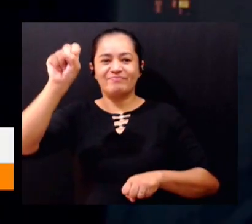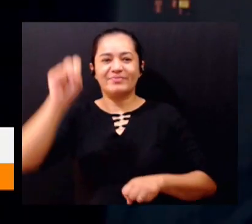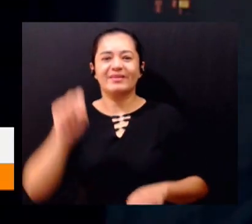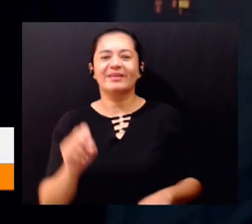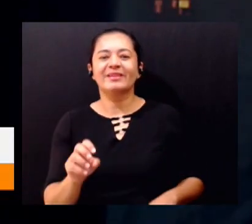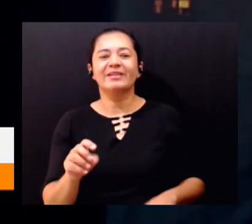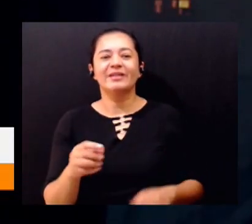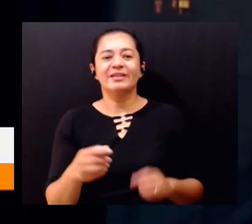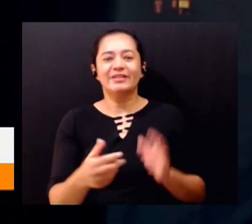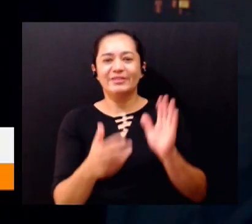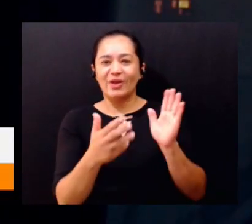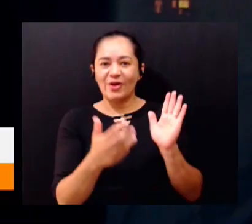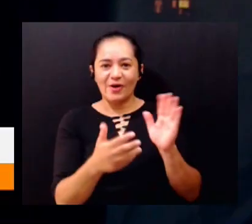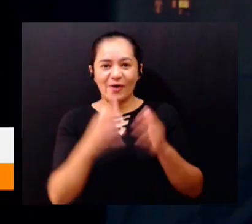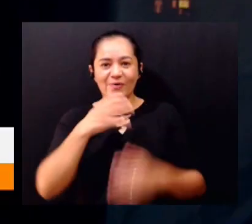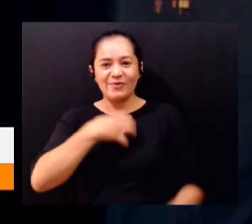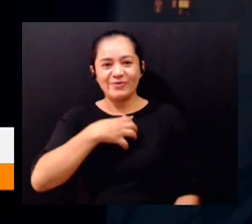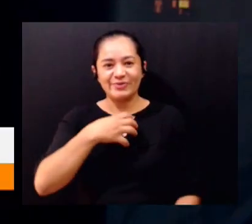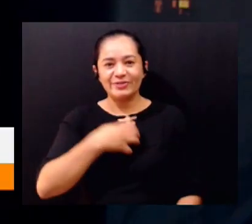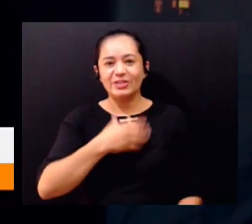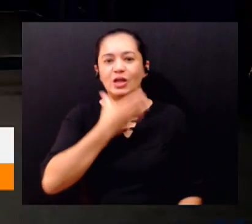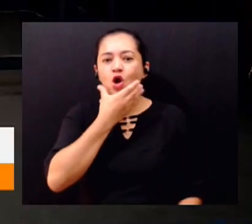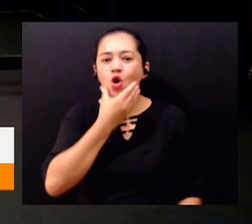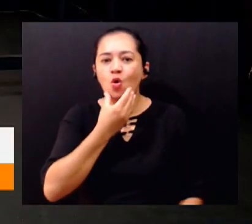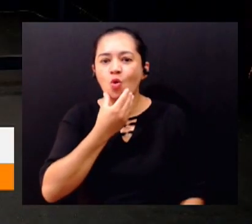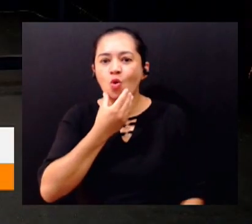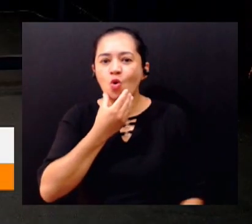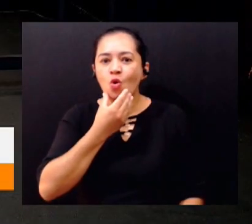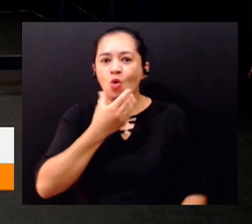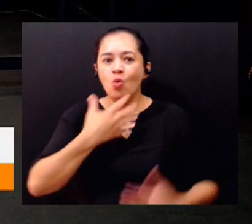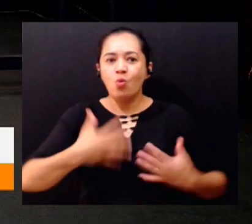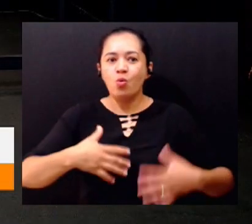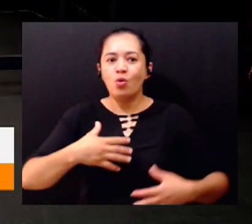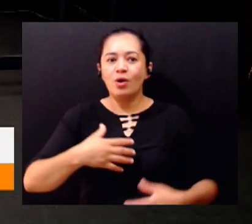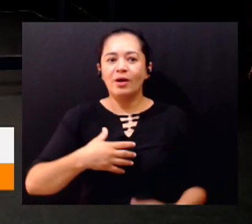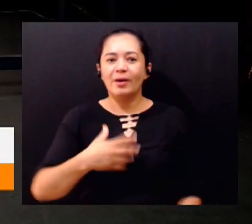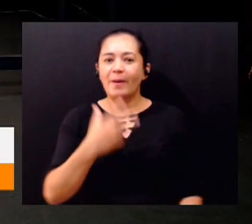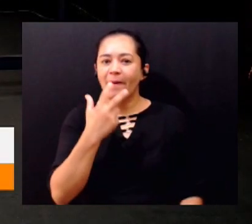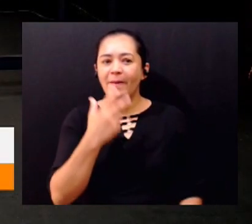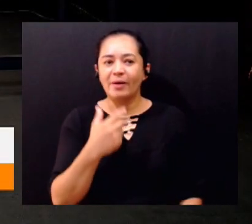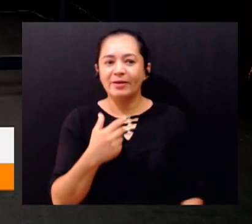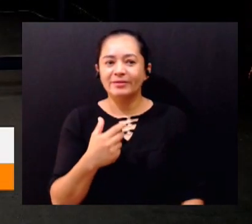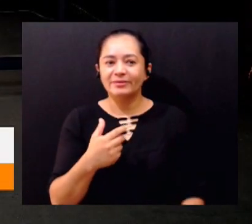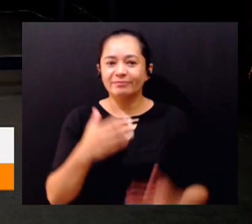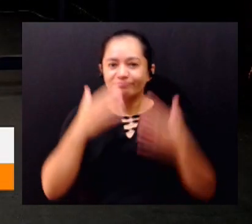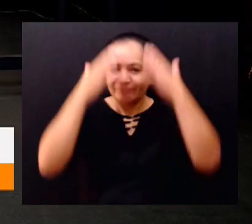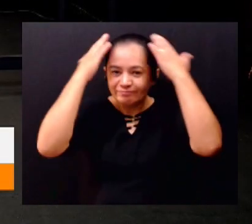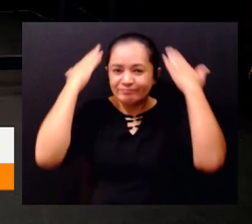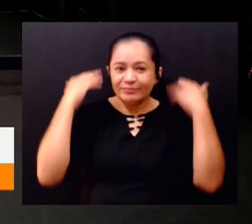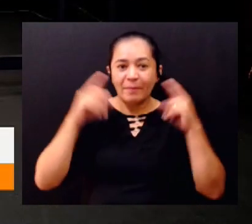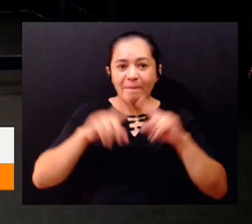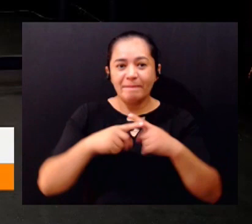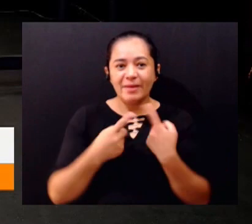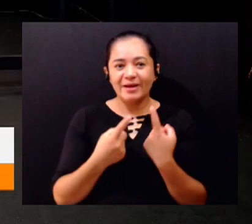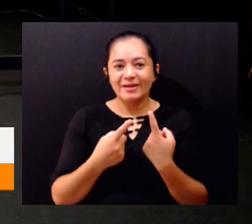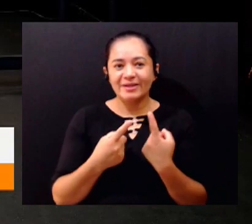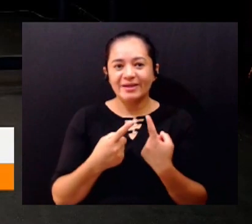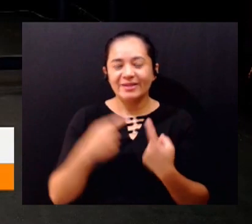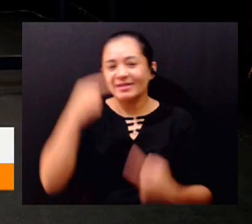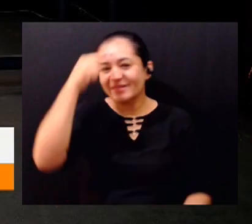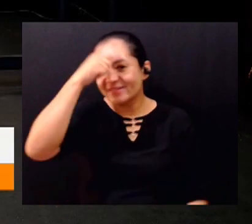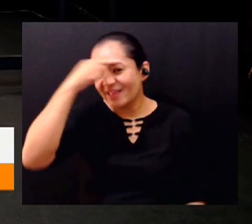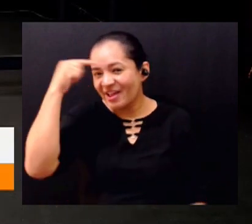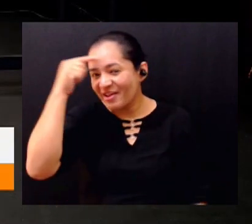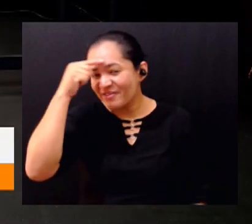vi. O queixo é um queixo enorme, tem muita gente que acha que é o nariz. O Black Power, mas ele tem a mesma franjinha do Superman. Essa franjinha aqui, ó. Mas exatamente. é no